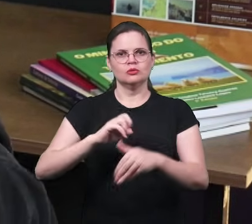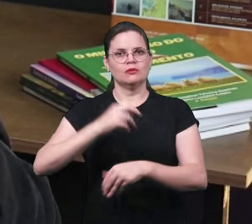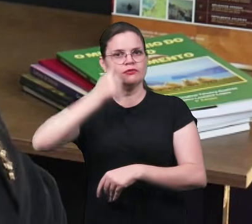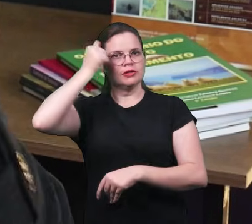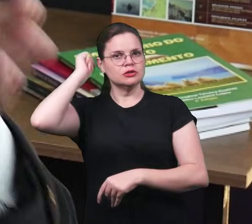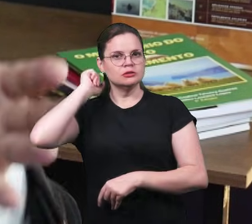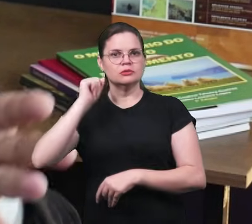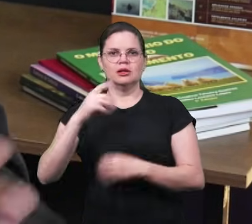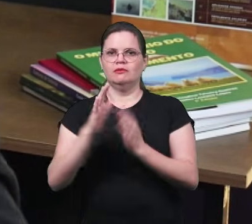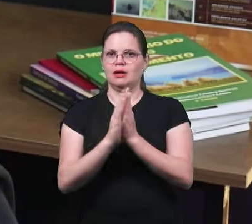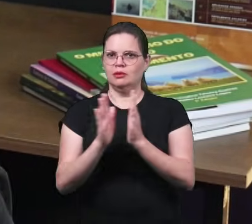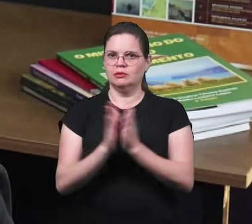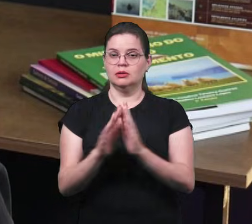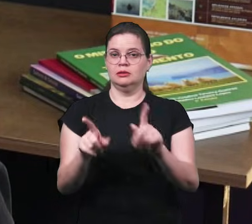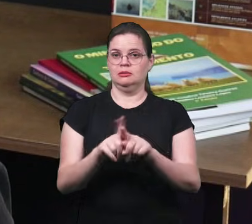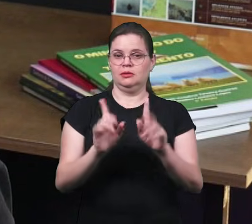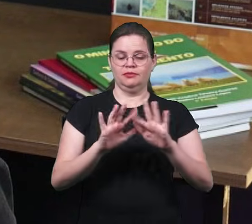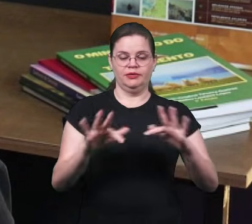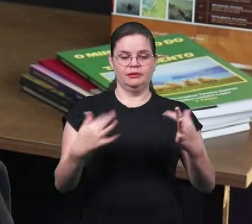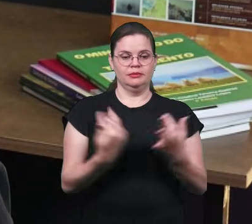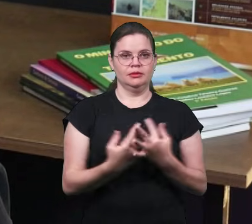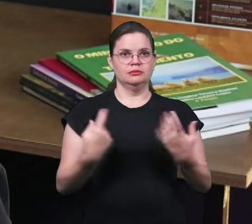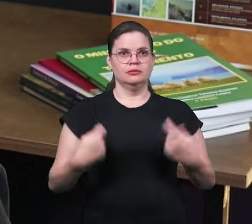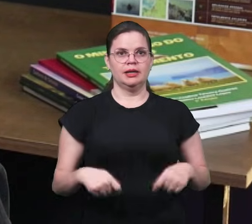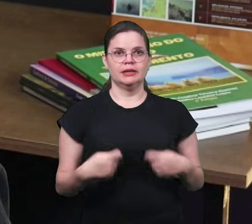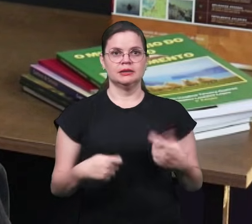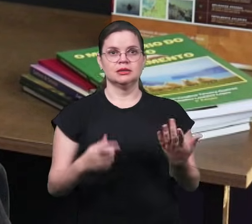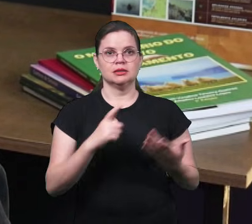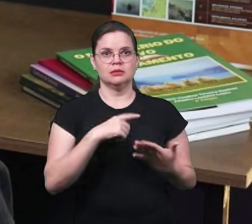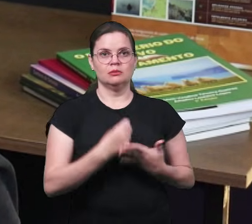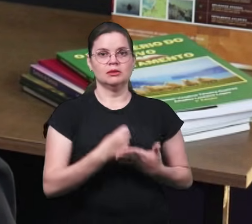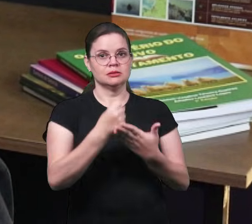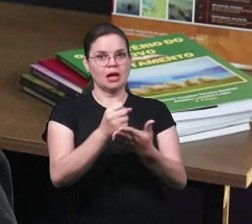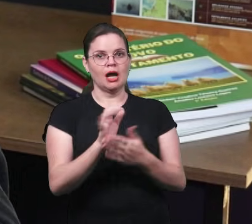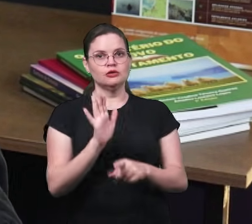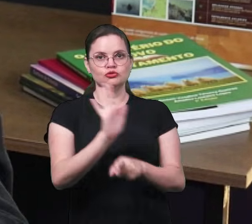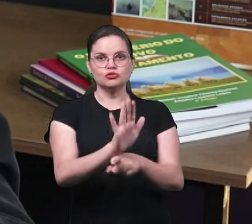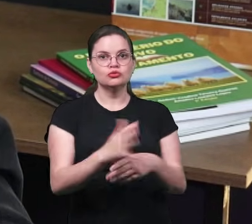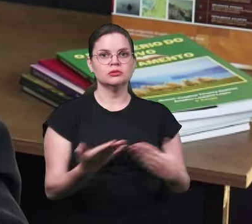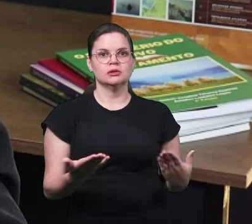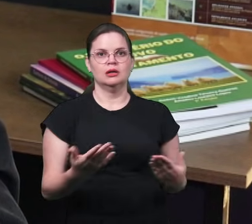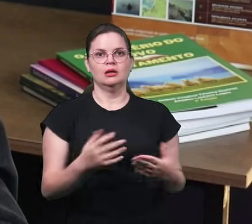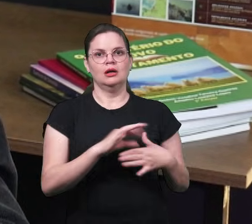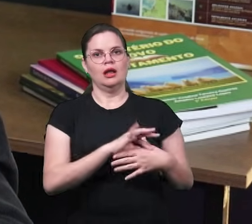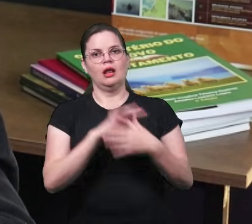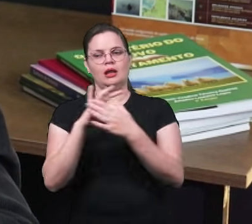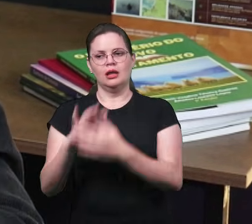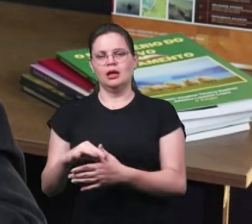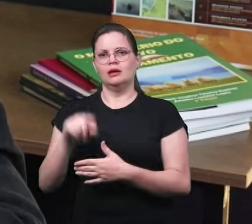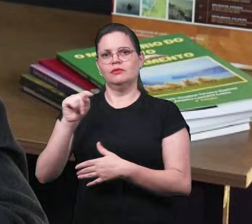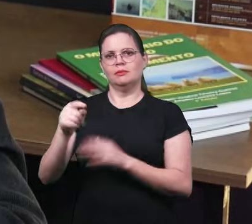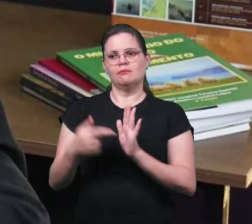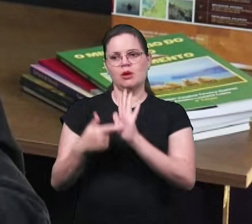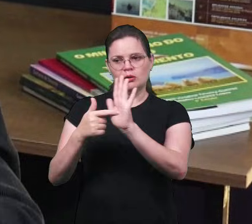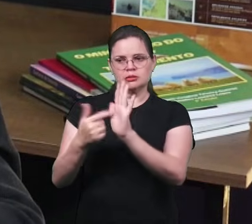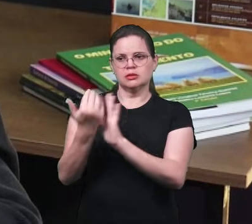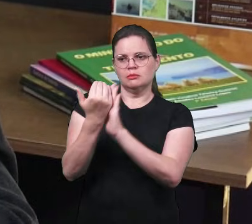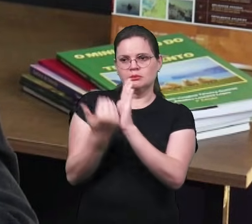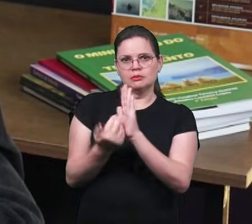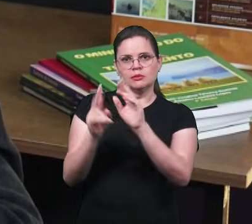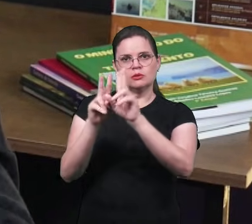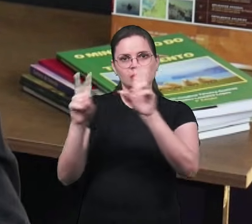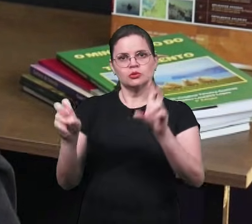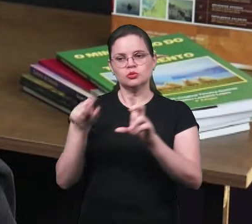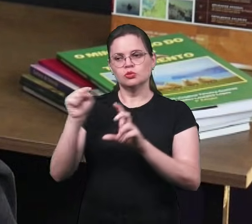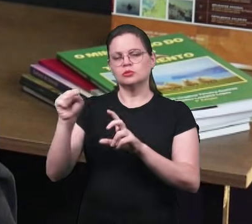vestibular, aquela família que está necessitada de uma assistência, de uma ajuda, isso é levado ao ministério. Sim. E tudo